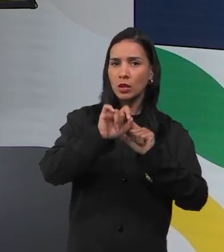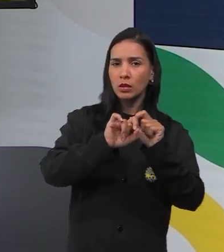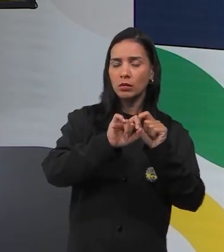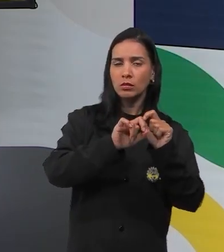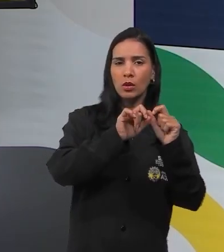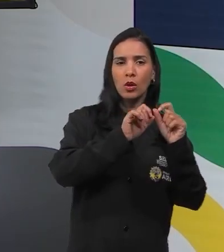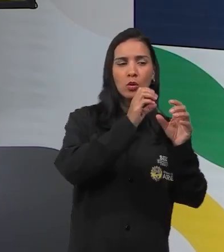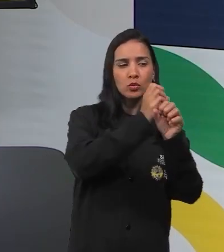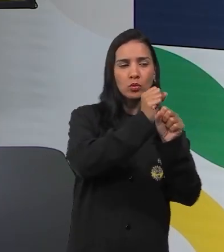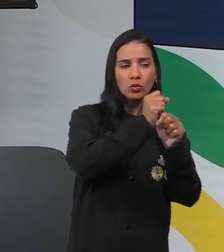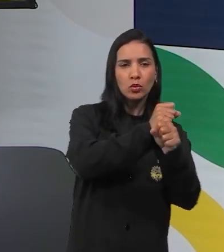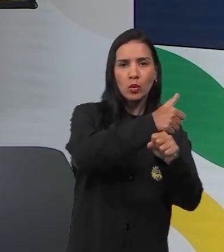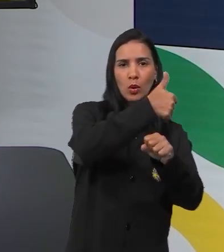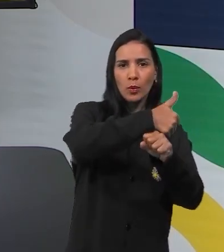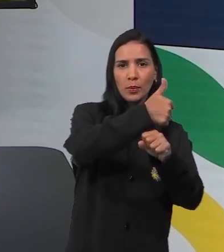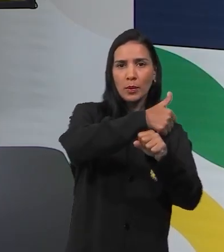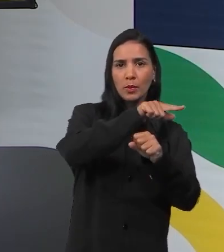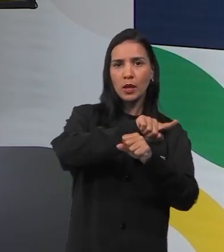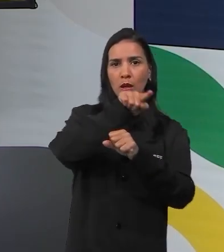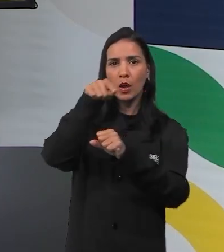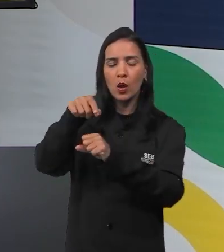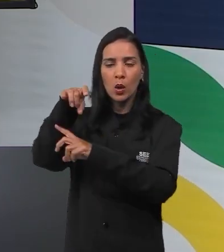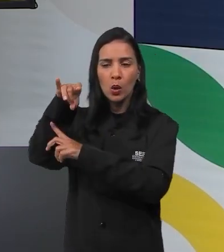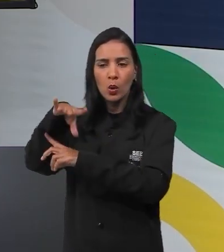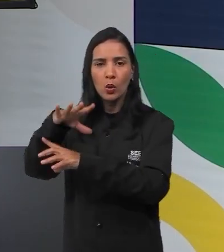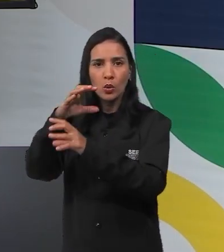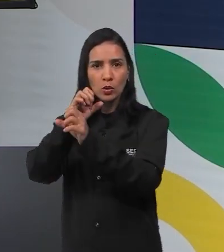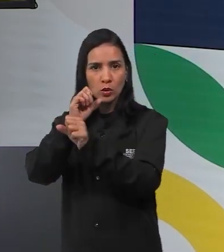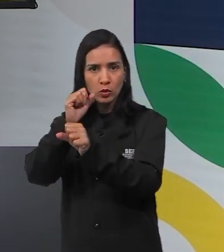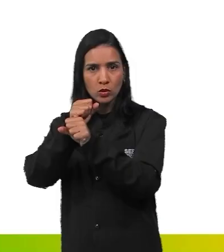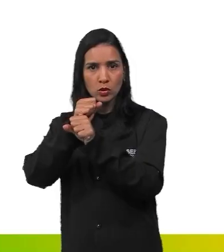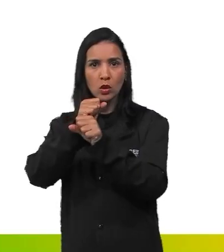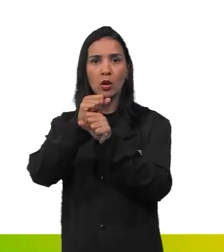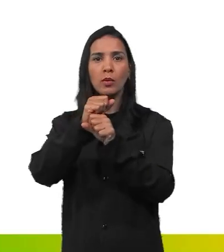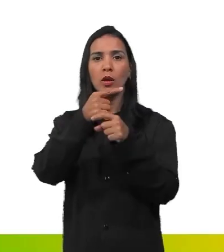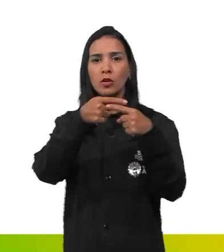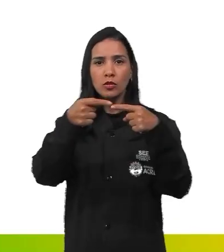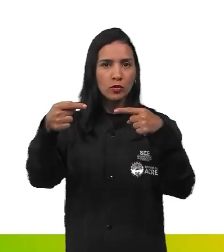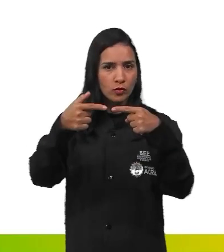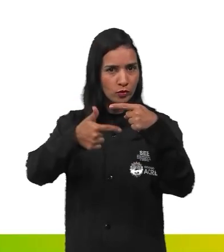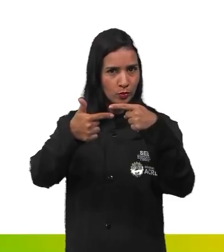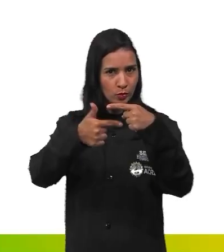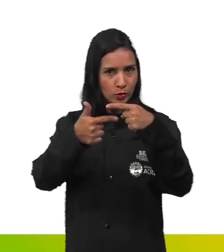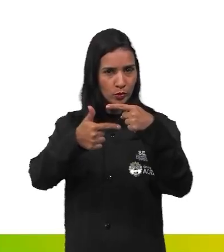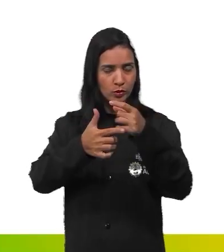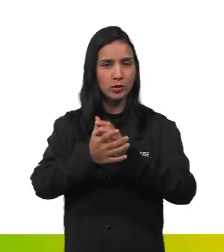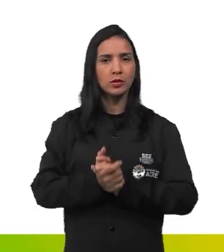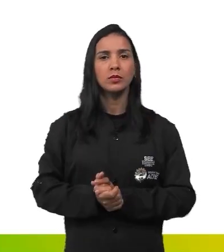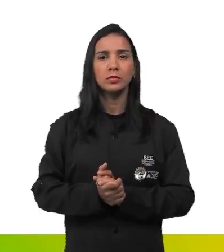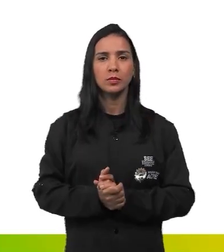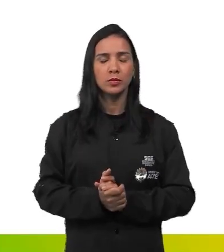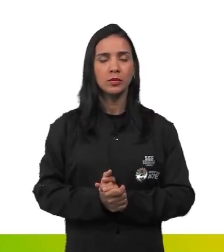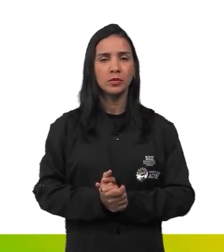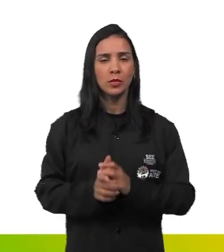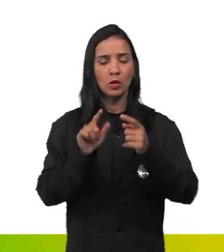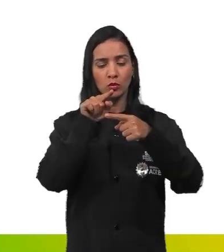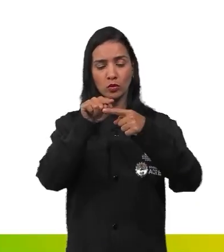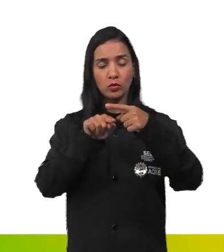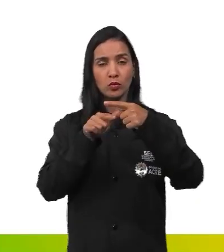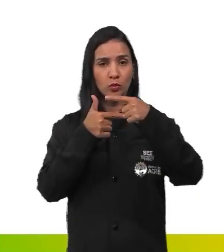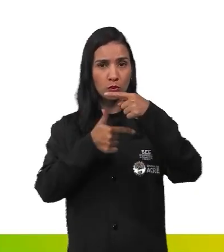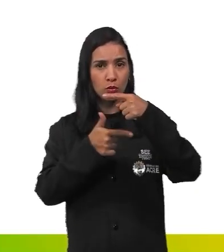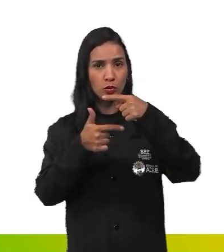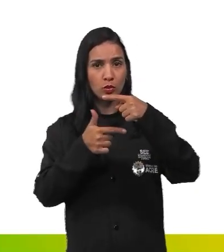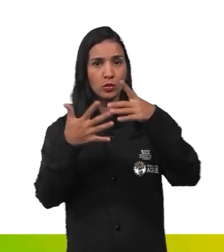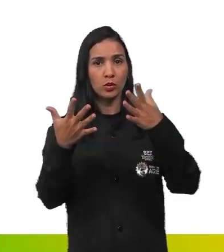pela quantidade de termos e divido por 2. Da seguinte maneira. Vamos lá. Então, a soma